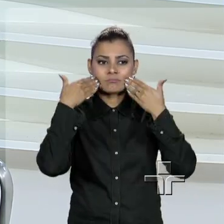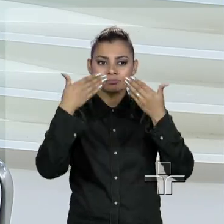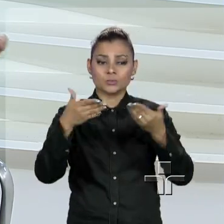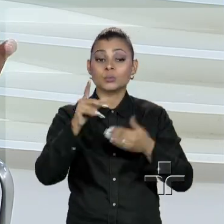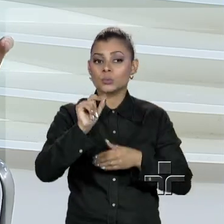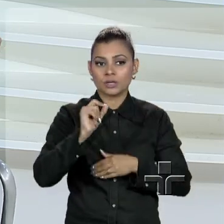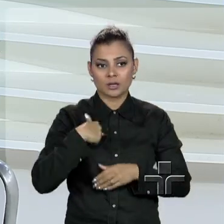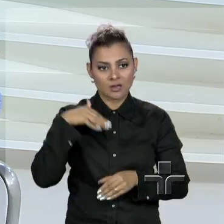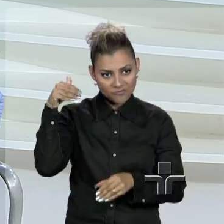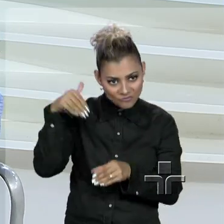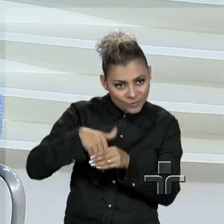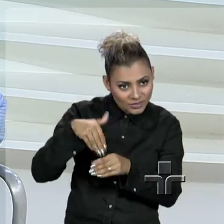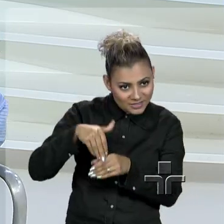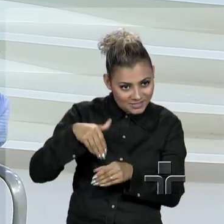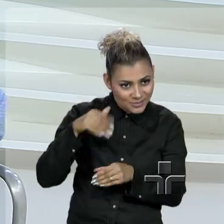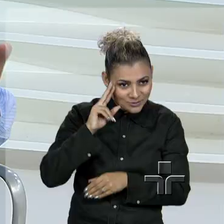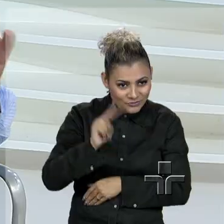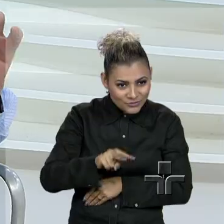Essa votação